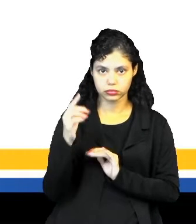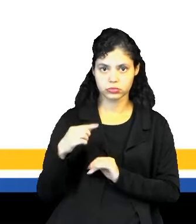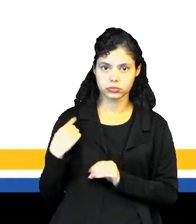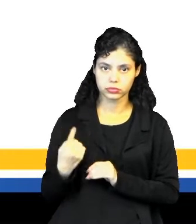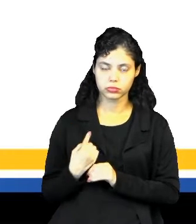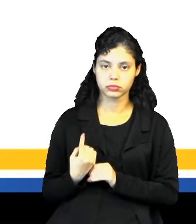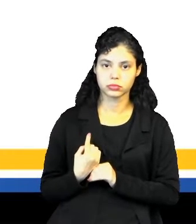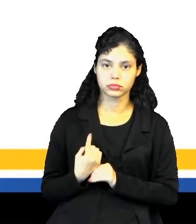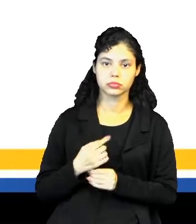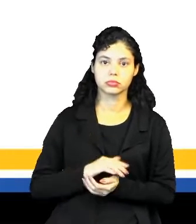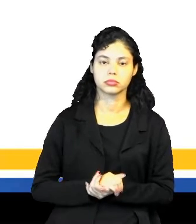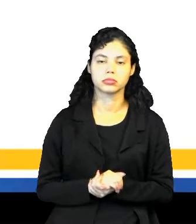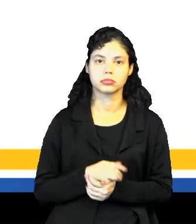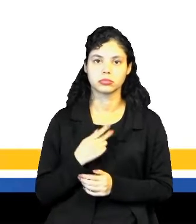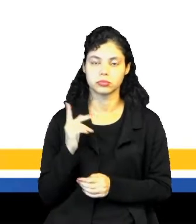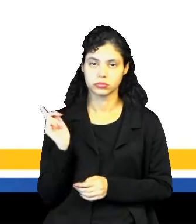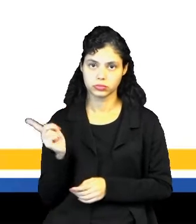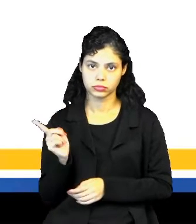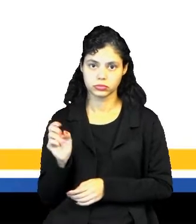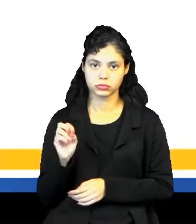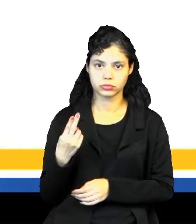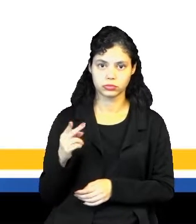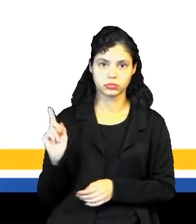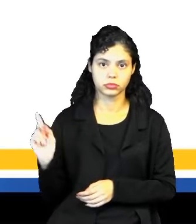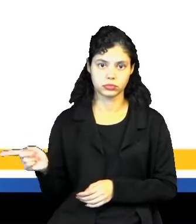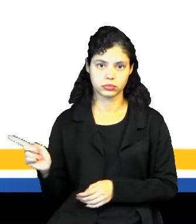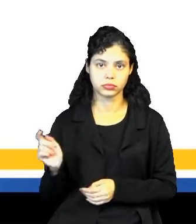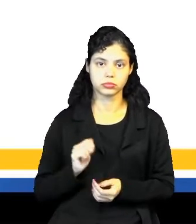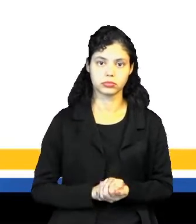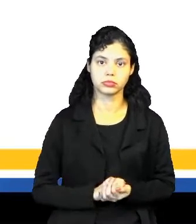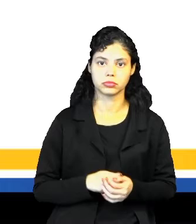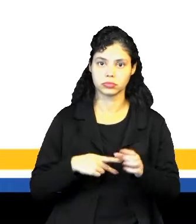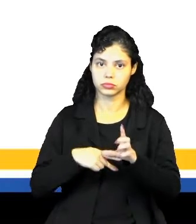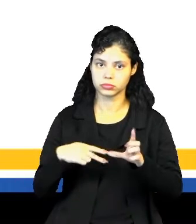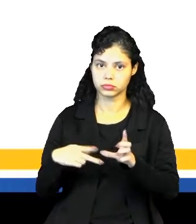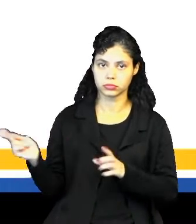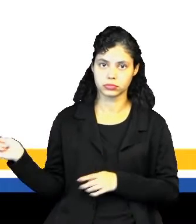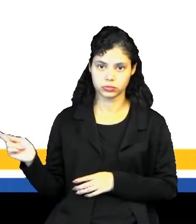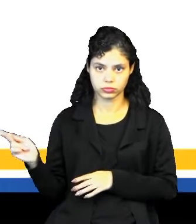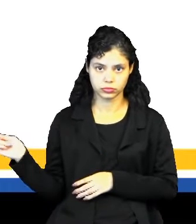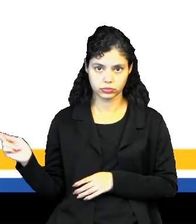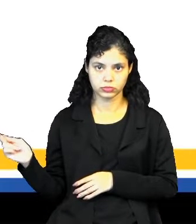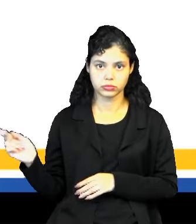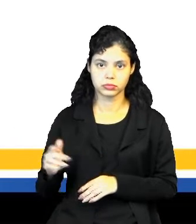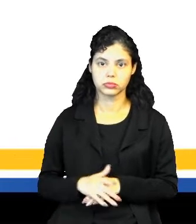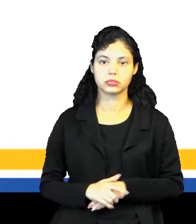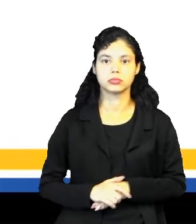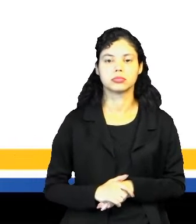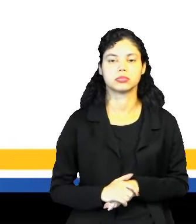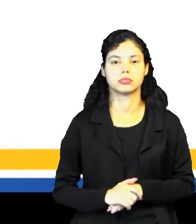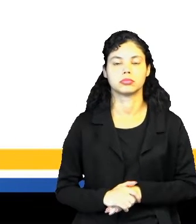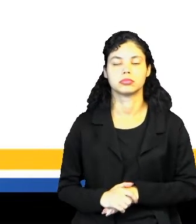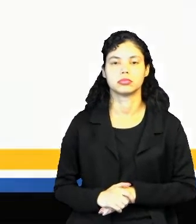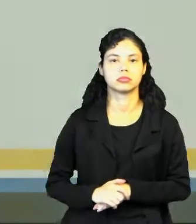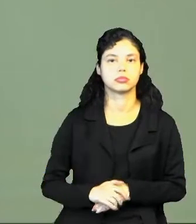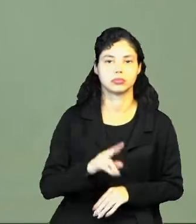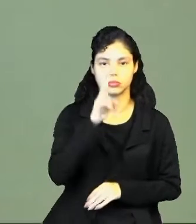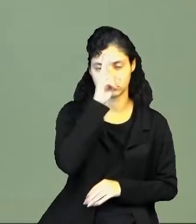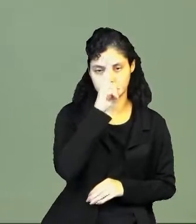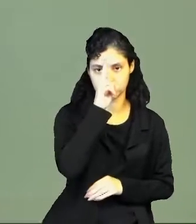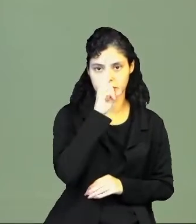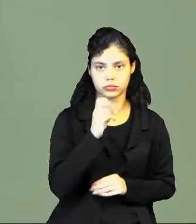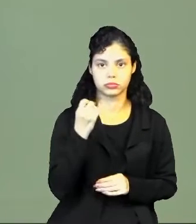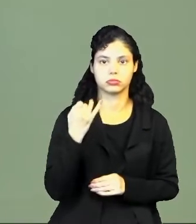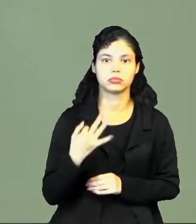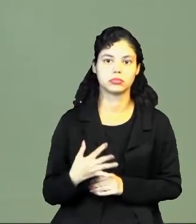terceira pessoa do singular, ou seja, ele ou ela, ou no plural, eles ou elas. Vocês lembram que bem no início da